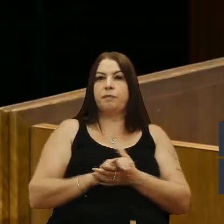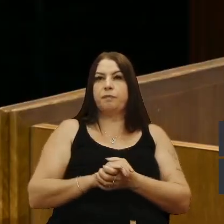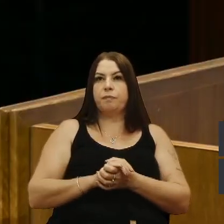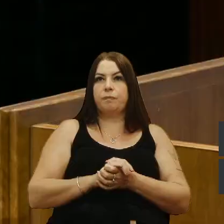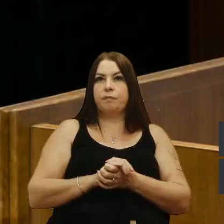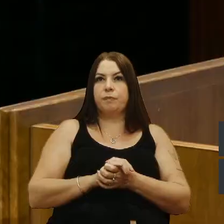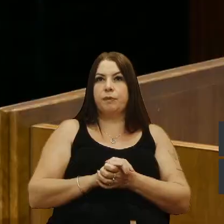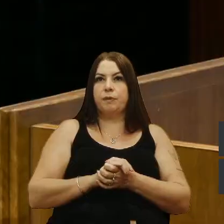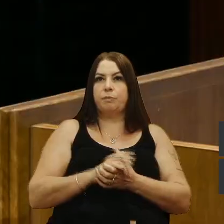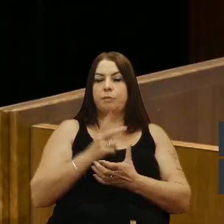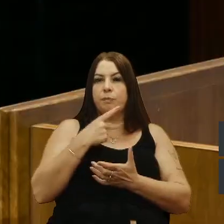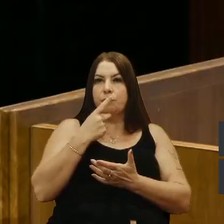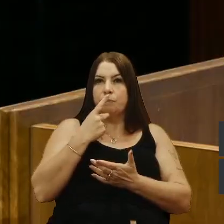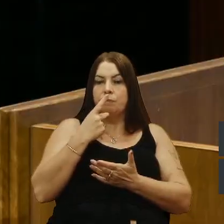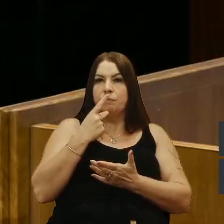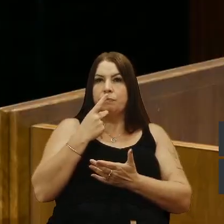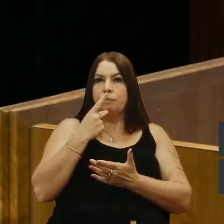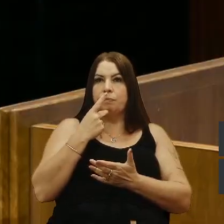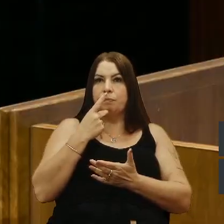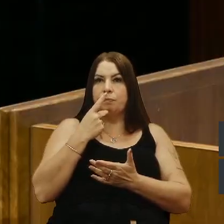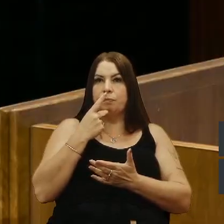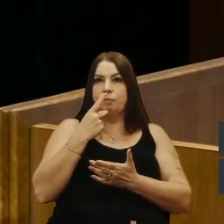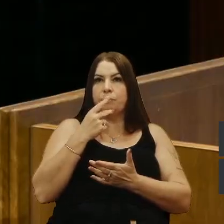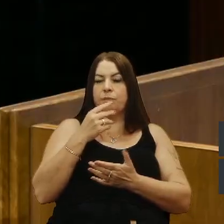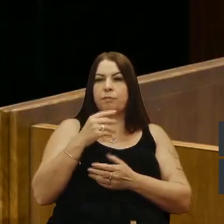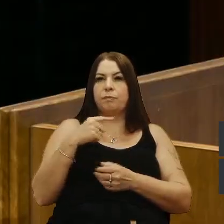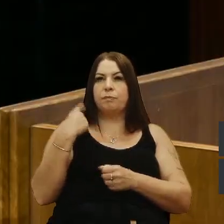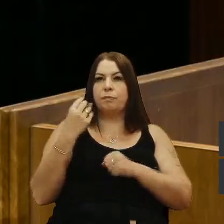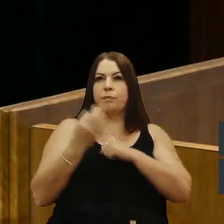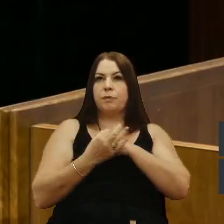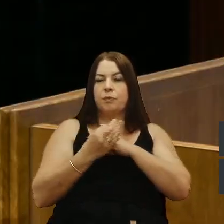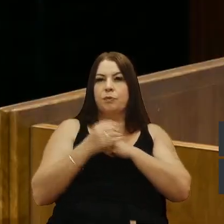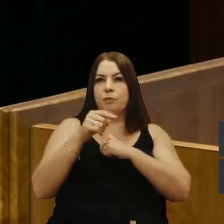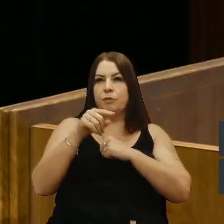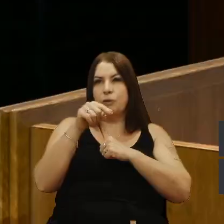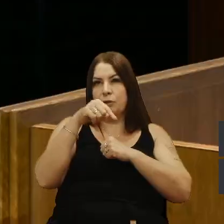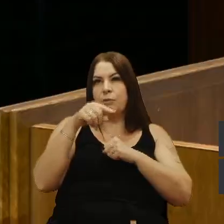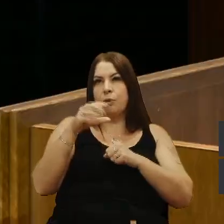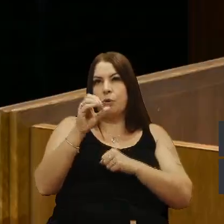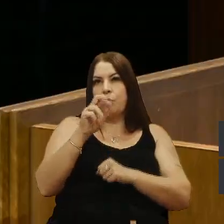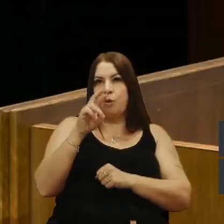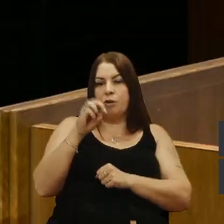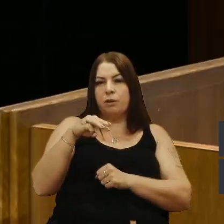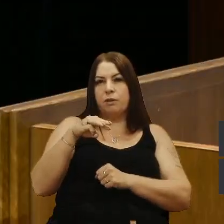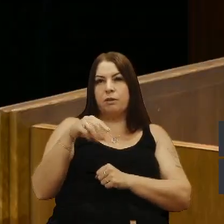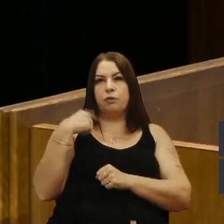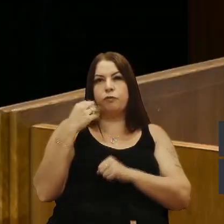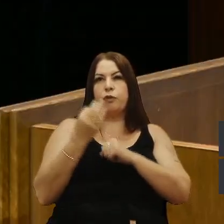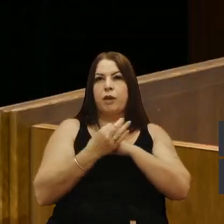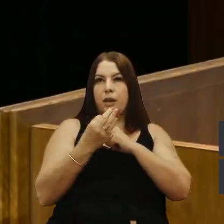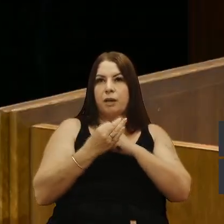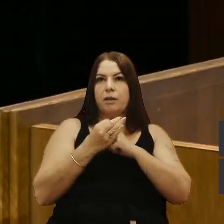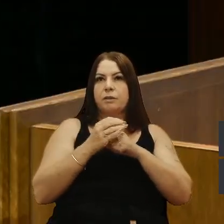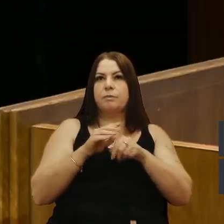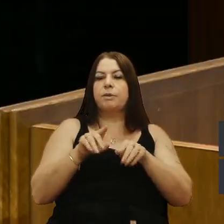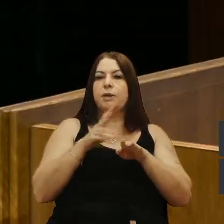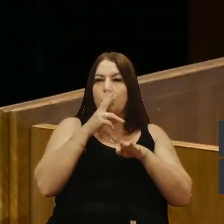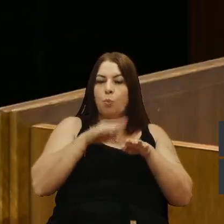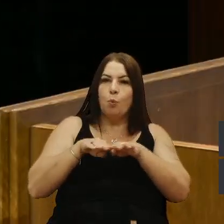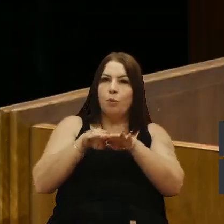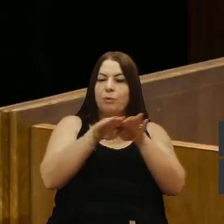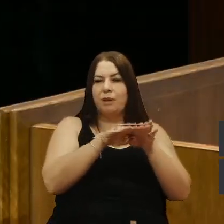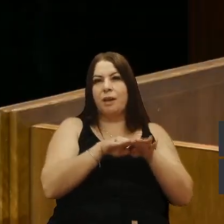um pronunciamento pela Ordem dos Advogados do Brasil, né, pela Comissão de Igualdade Racial,